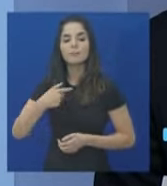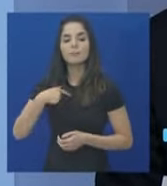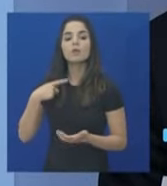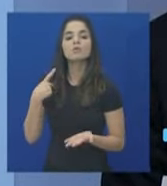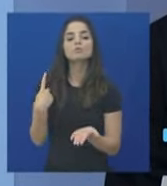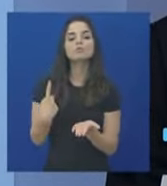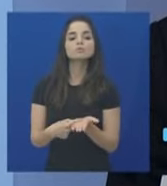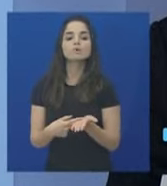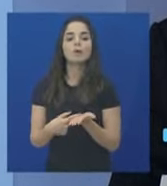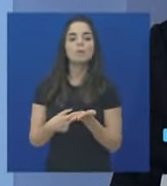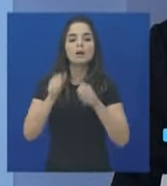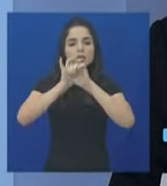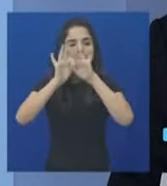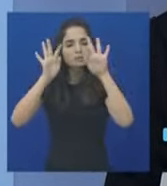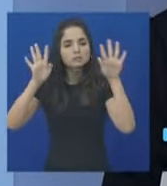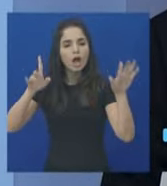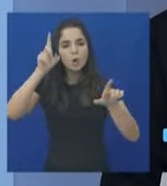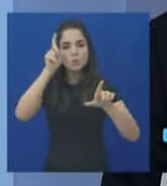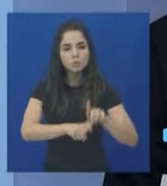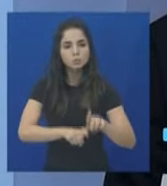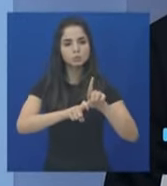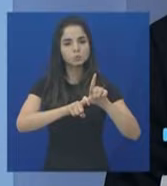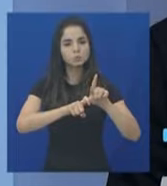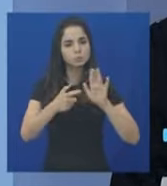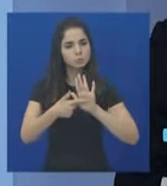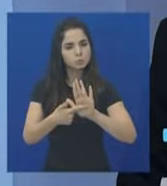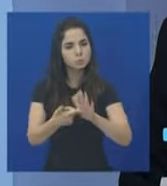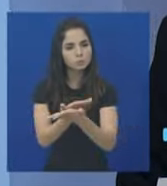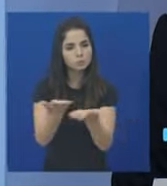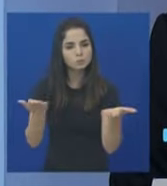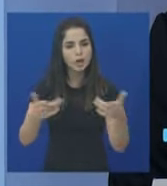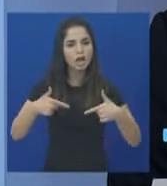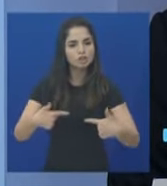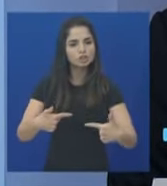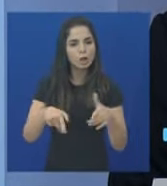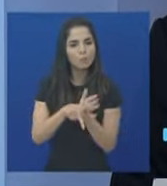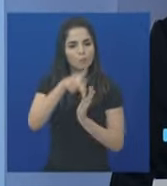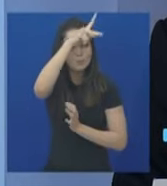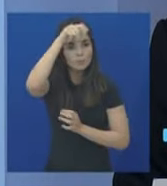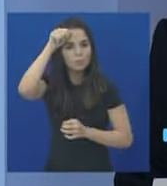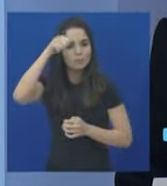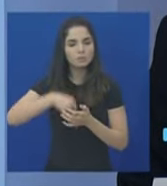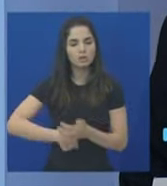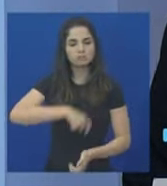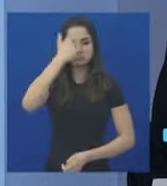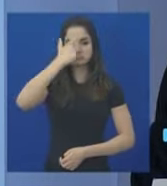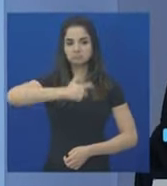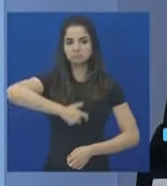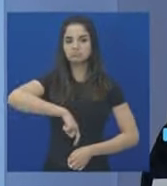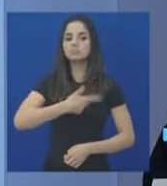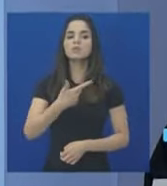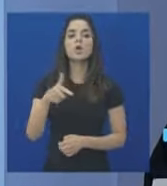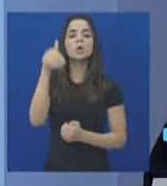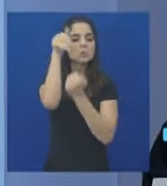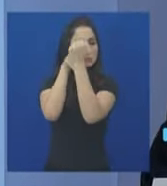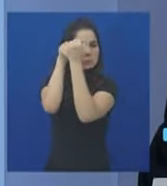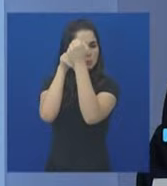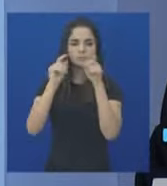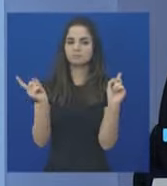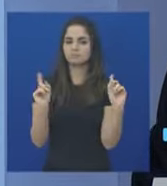é com a transparência total das contas e dos atos da Prefeitura. Quem é honesto não tem nada a esconder